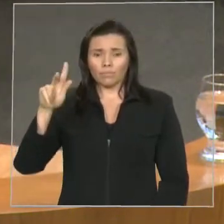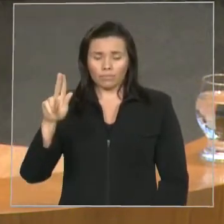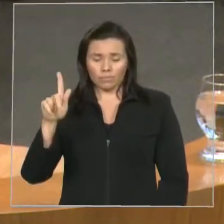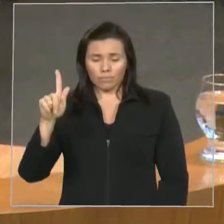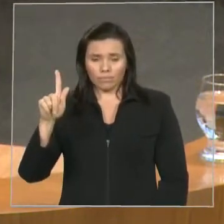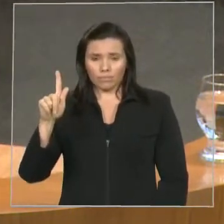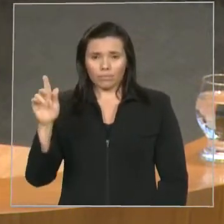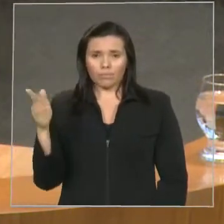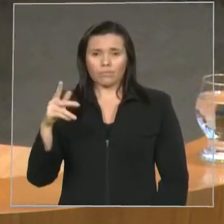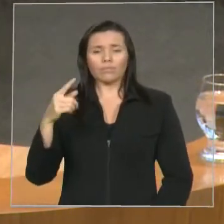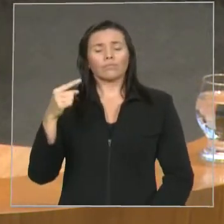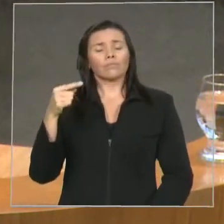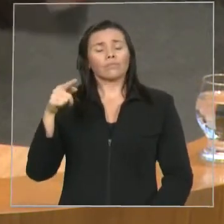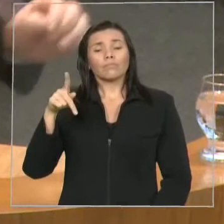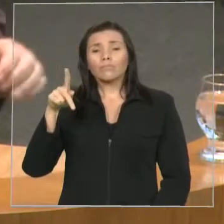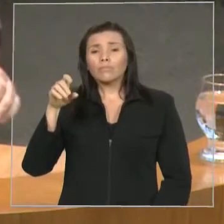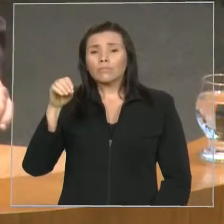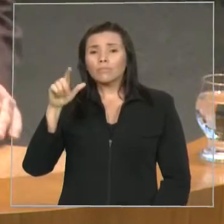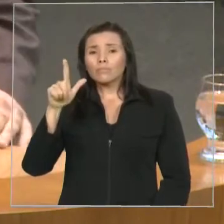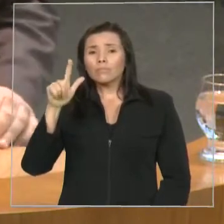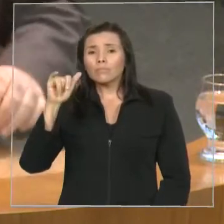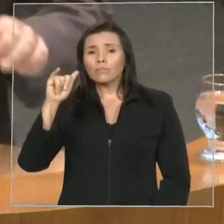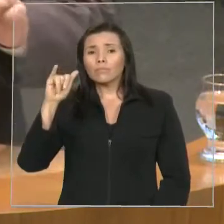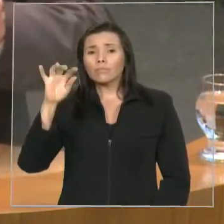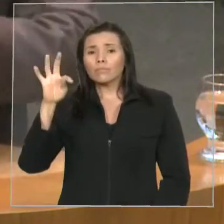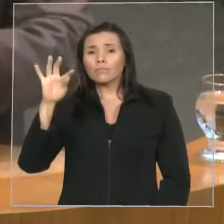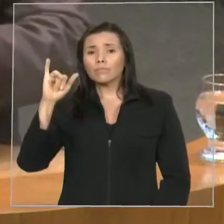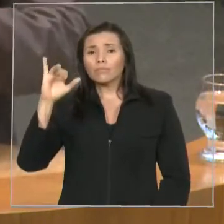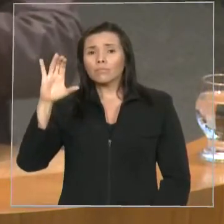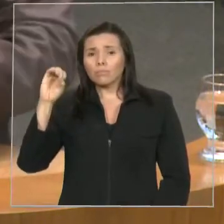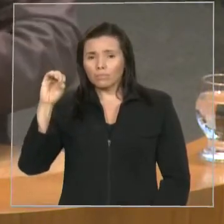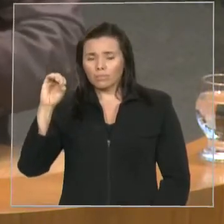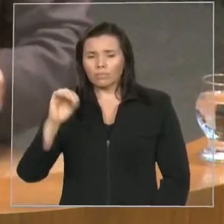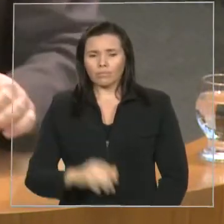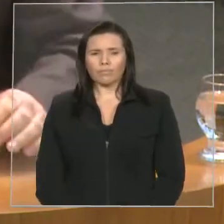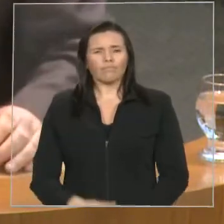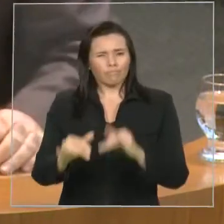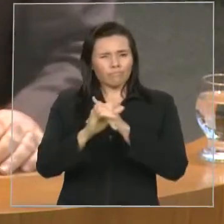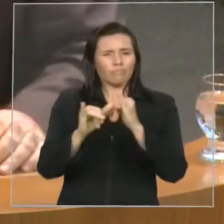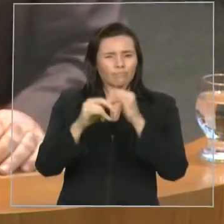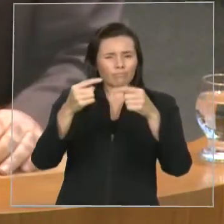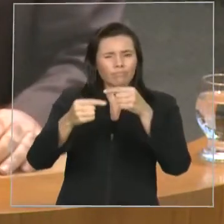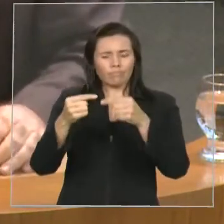que dirige um sistema desse, que é um sistema ligado